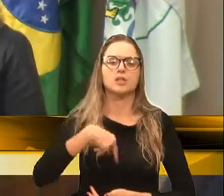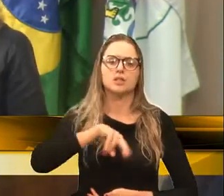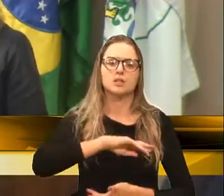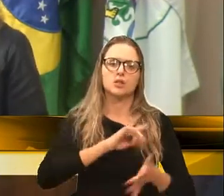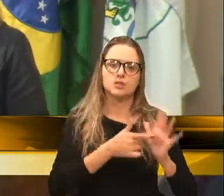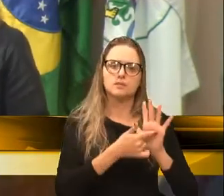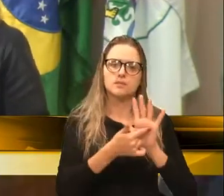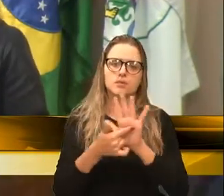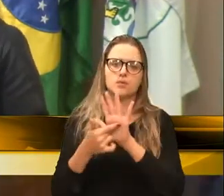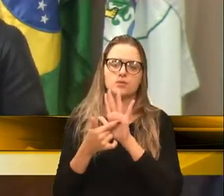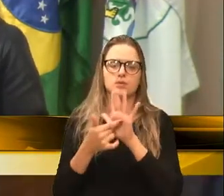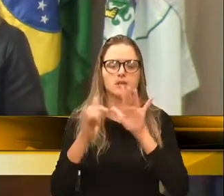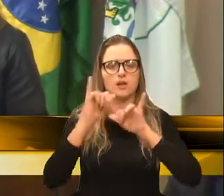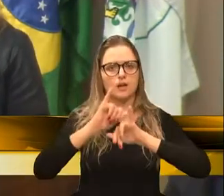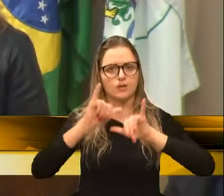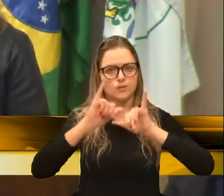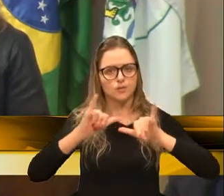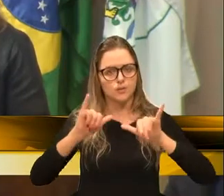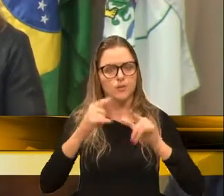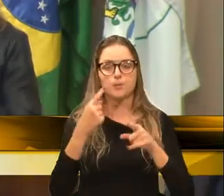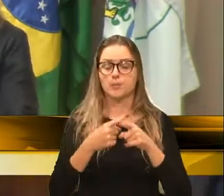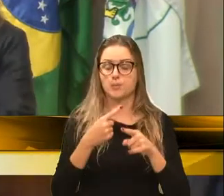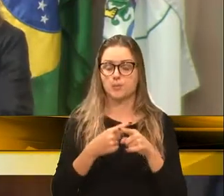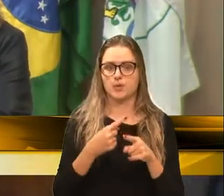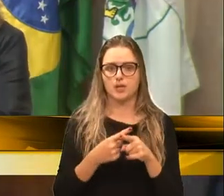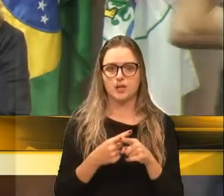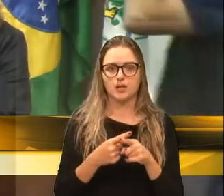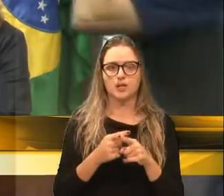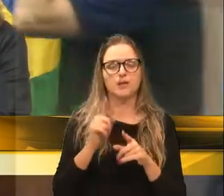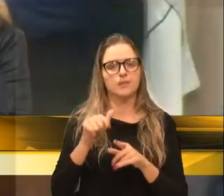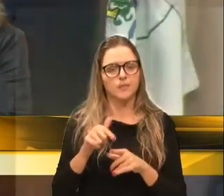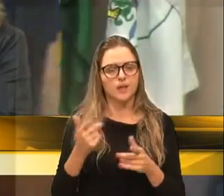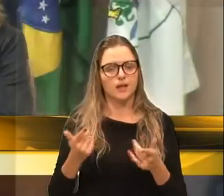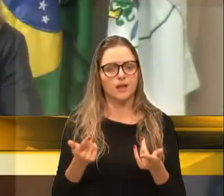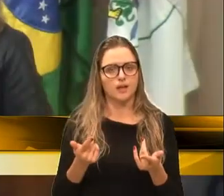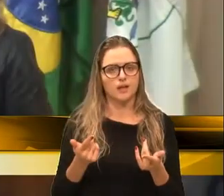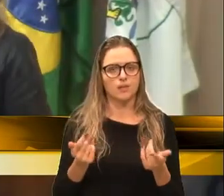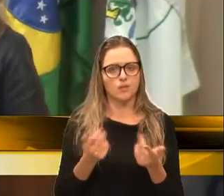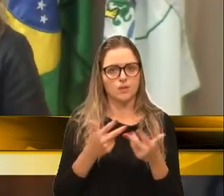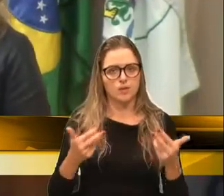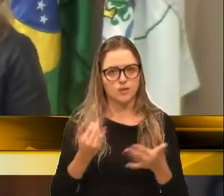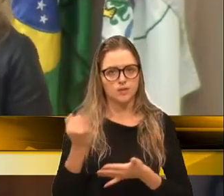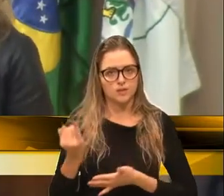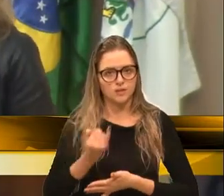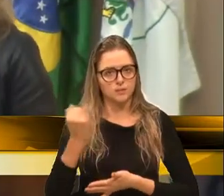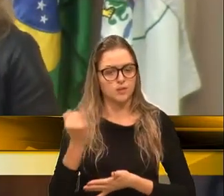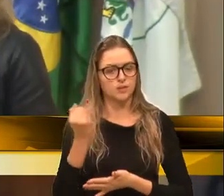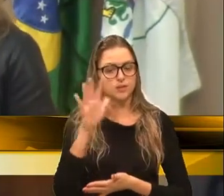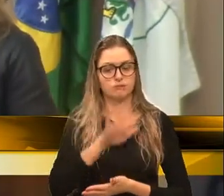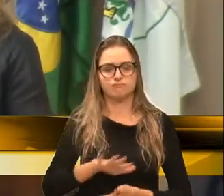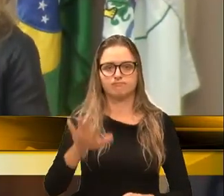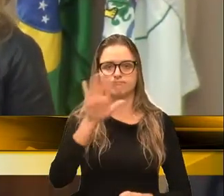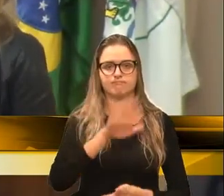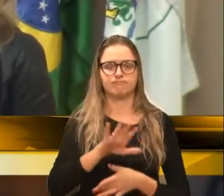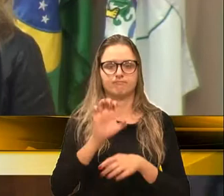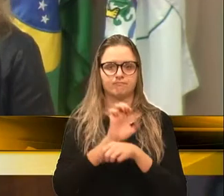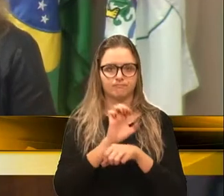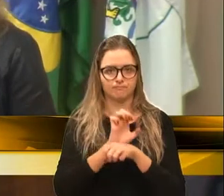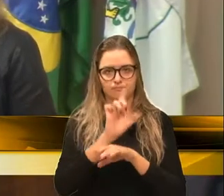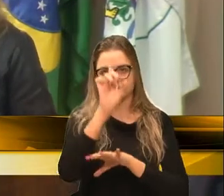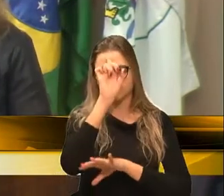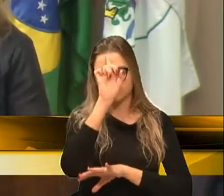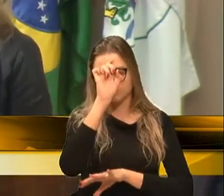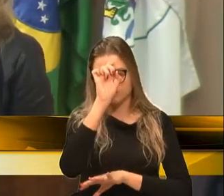essa informação aqui, porque não deixa de ser algo importante para todo o Estado, para os